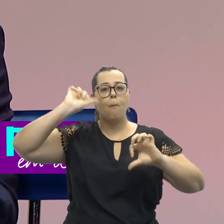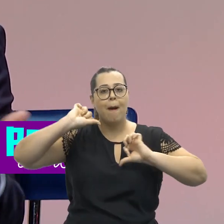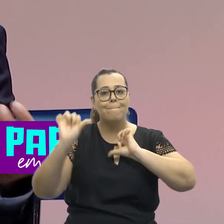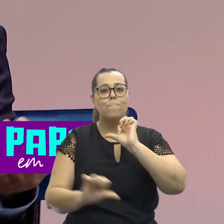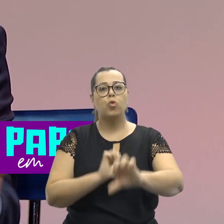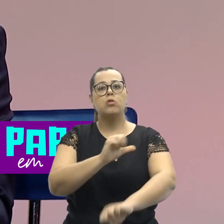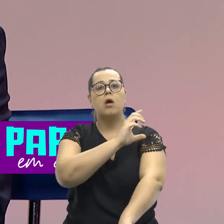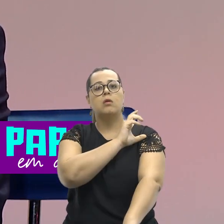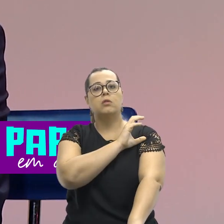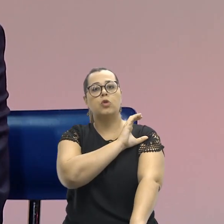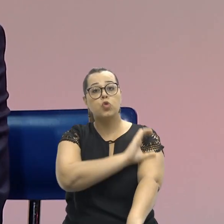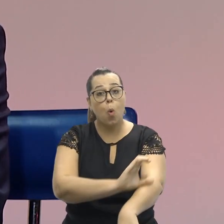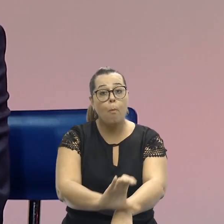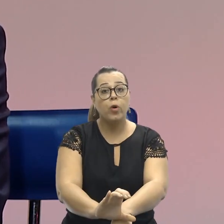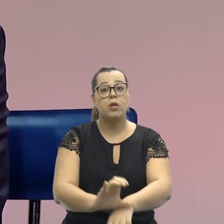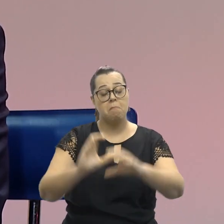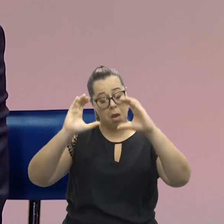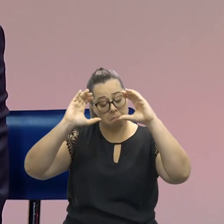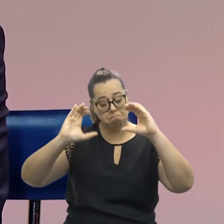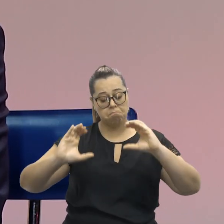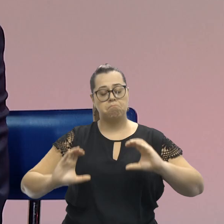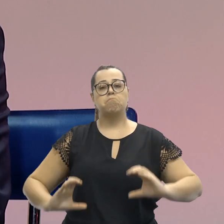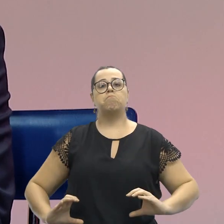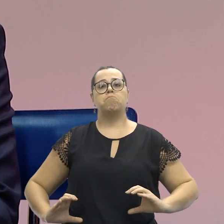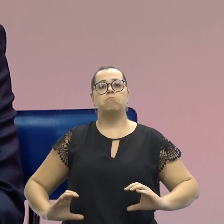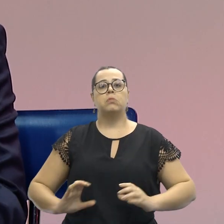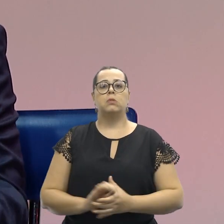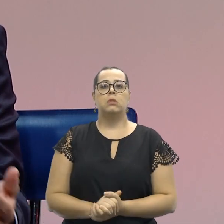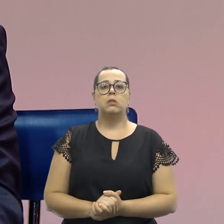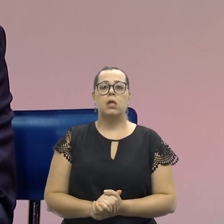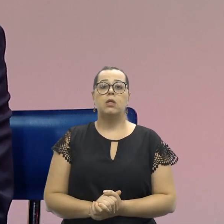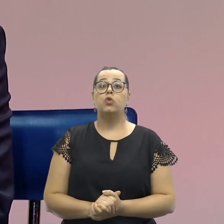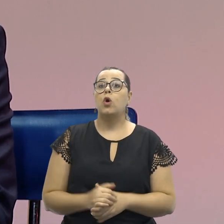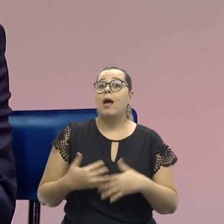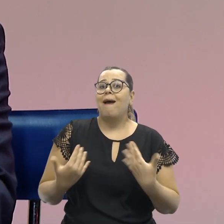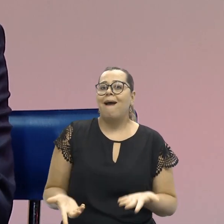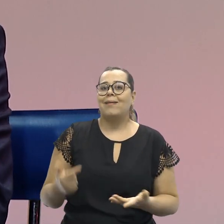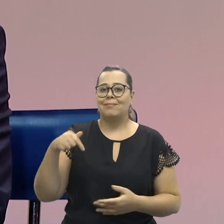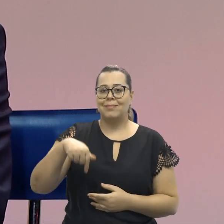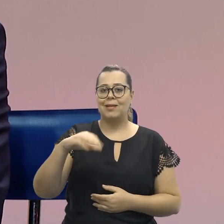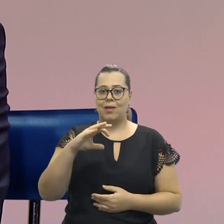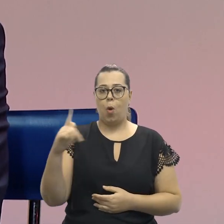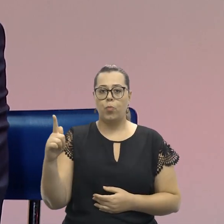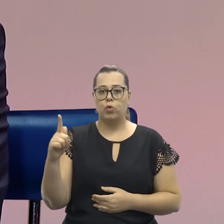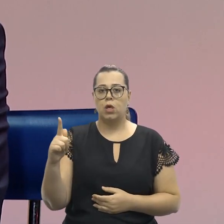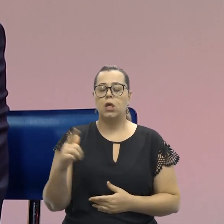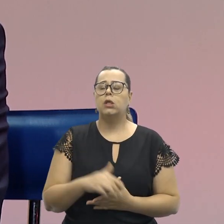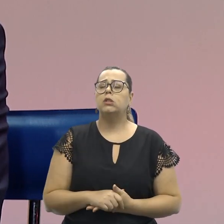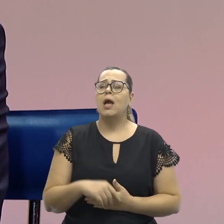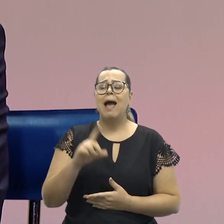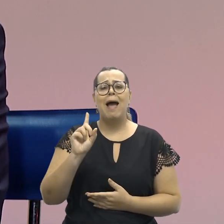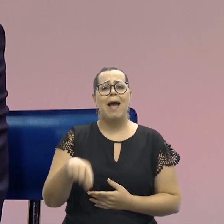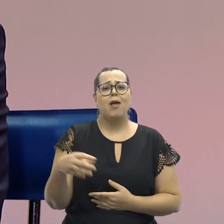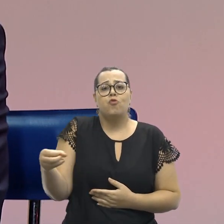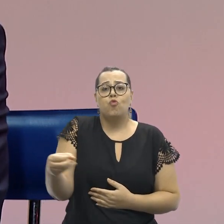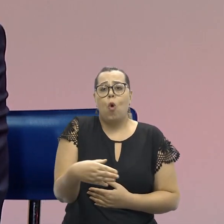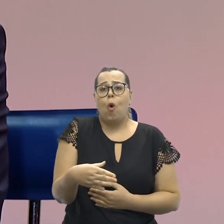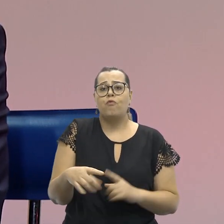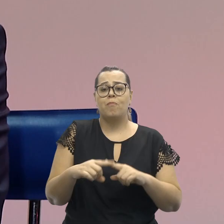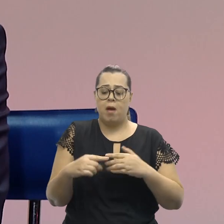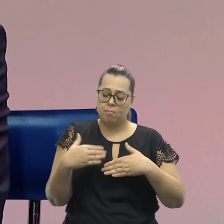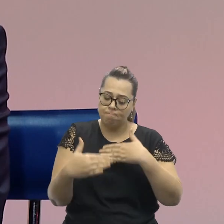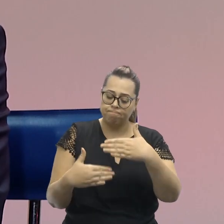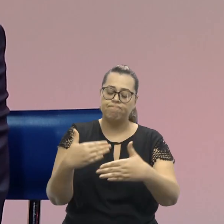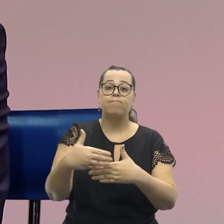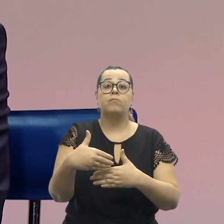né? Esse trabalho que é feito com as crianças, com os adolescentes, é fundamental. E Campo Grande é inovador nessa área, né? Nós temos, ao